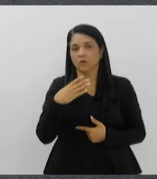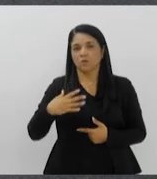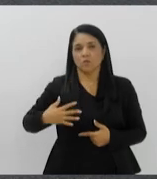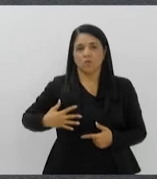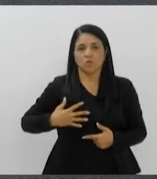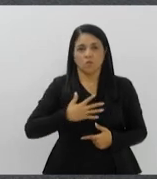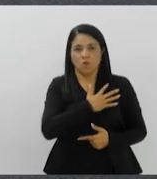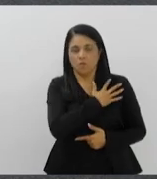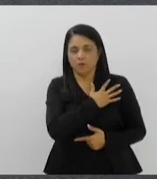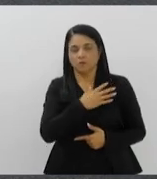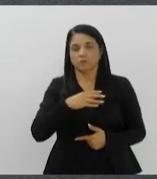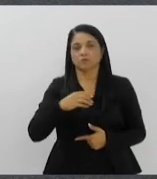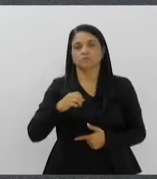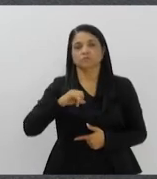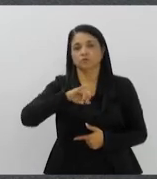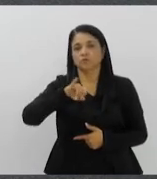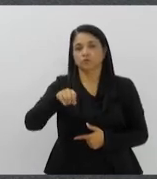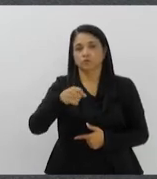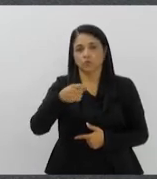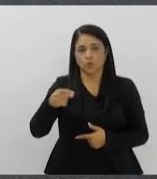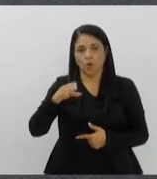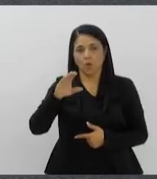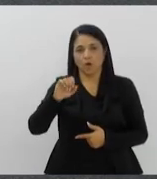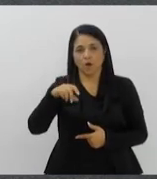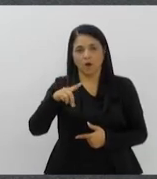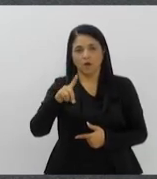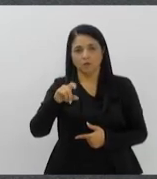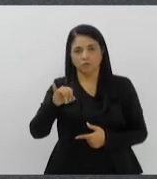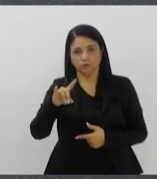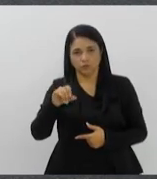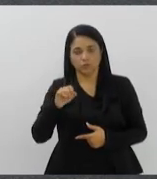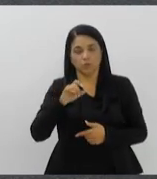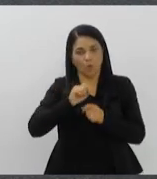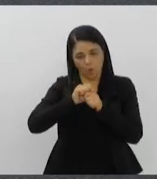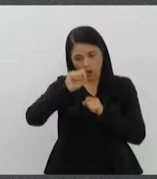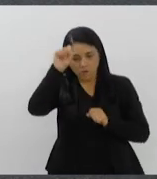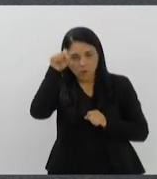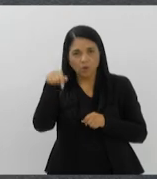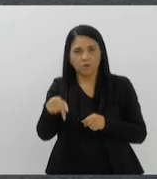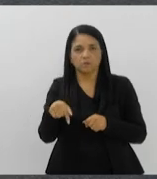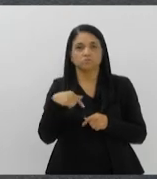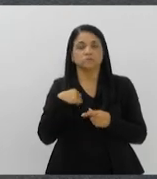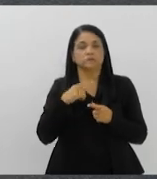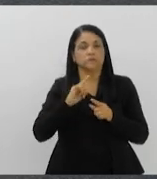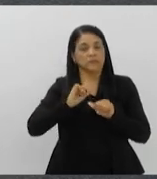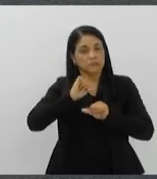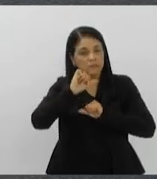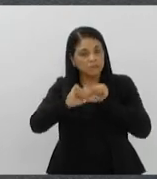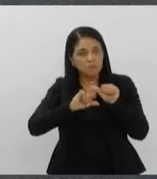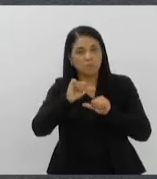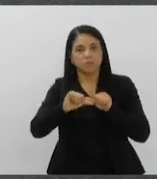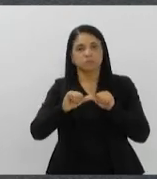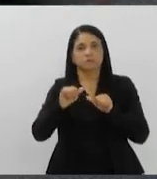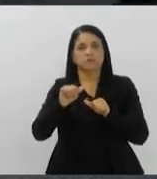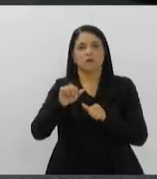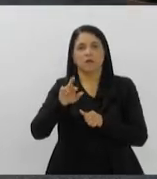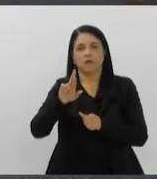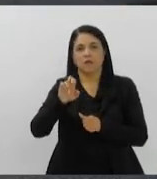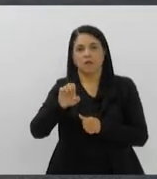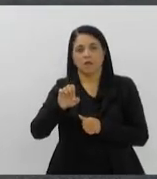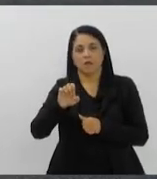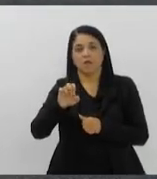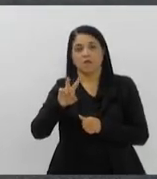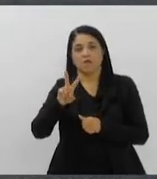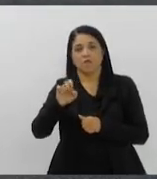negro João Cândido como um herói. E realmente, depois dessa revolta, foi abolida a chibata